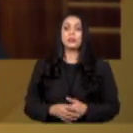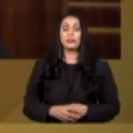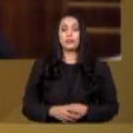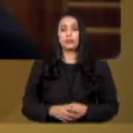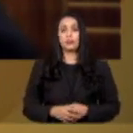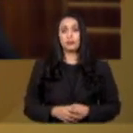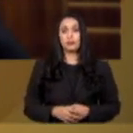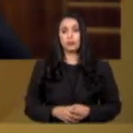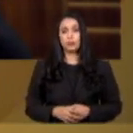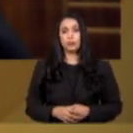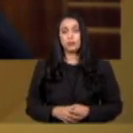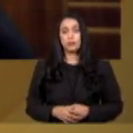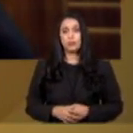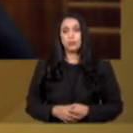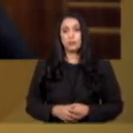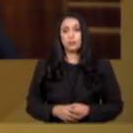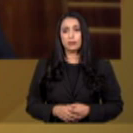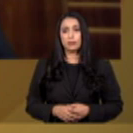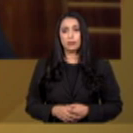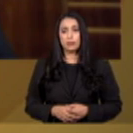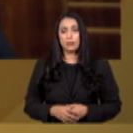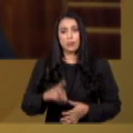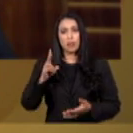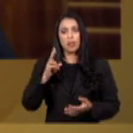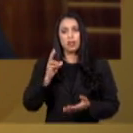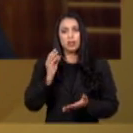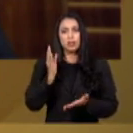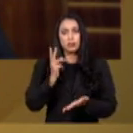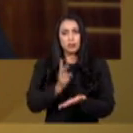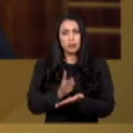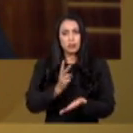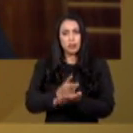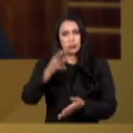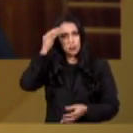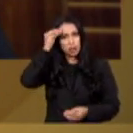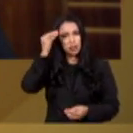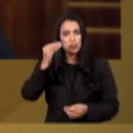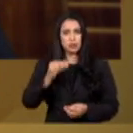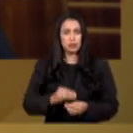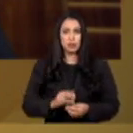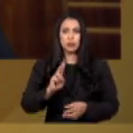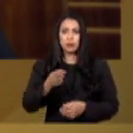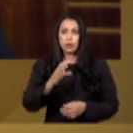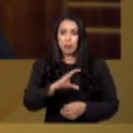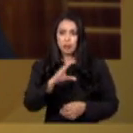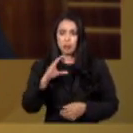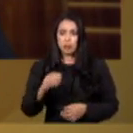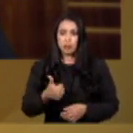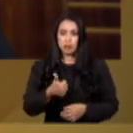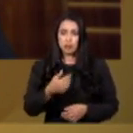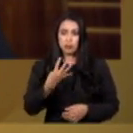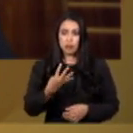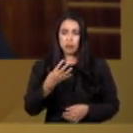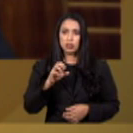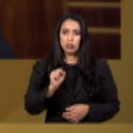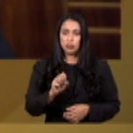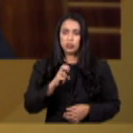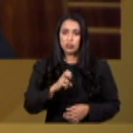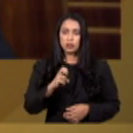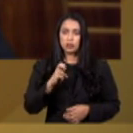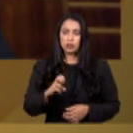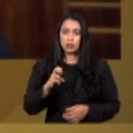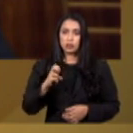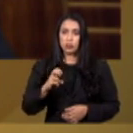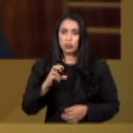júnior júnior o julgamento do hc 2558 -